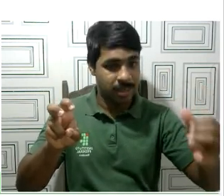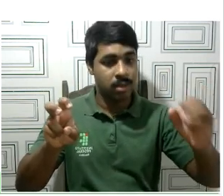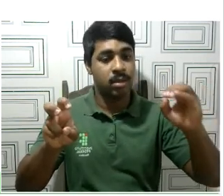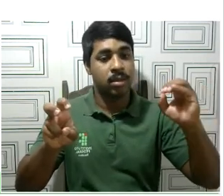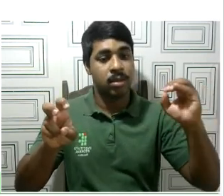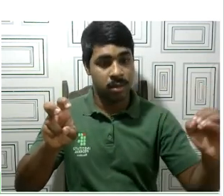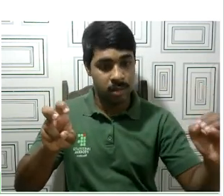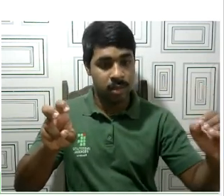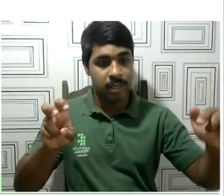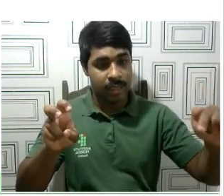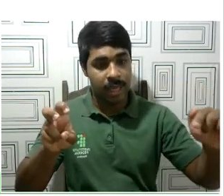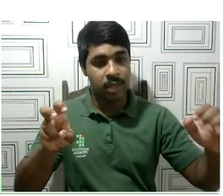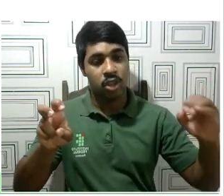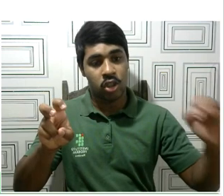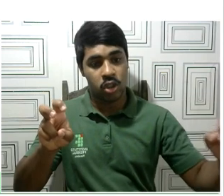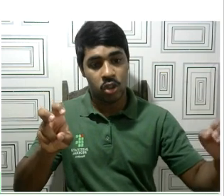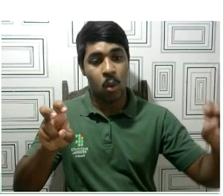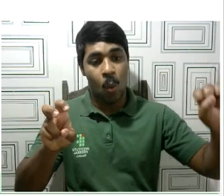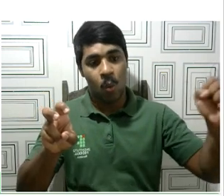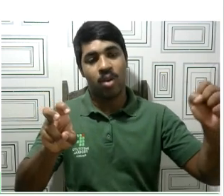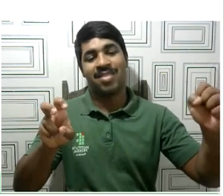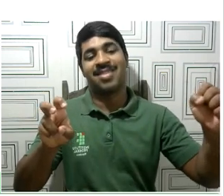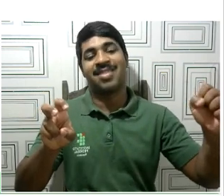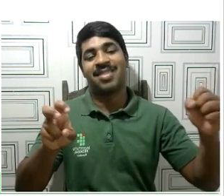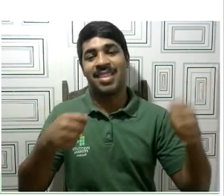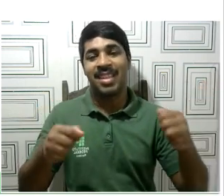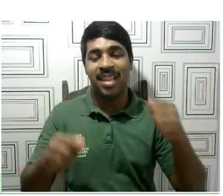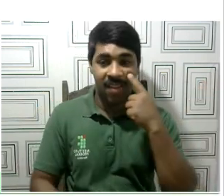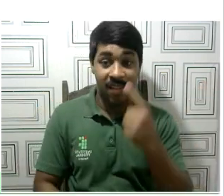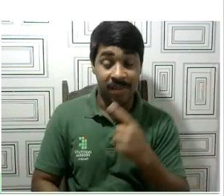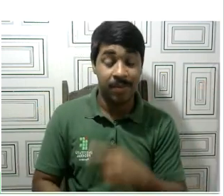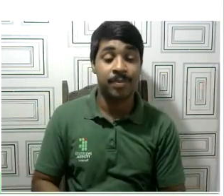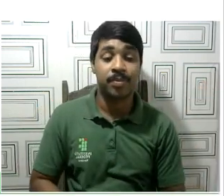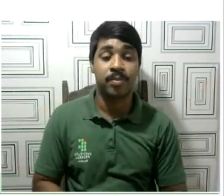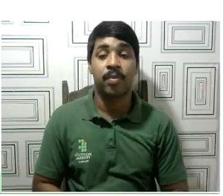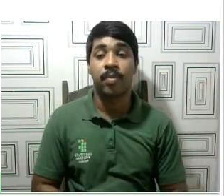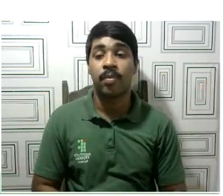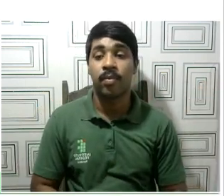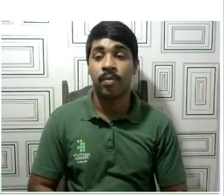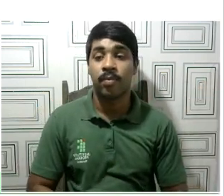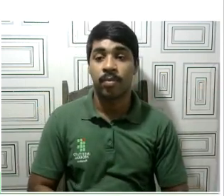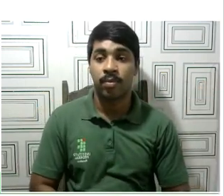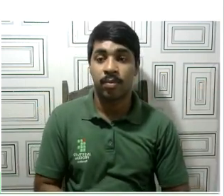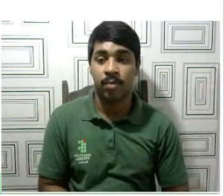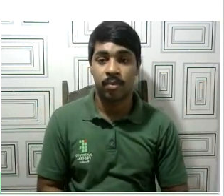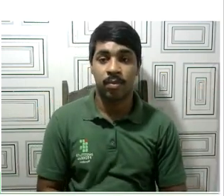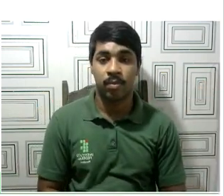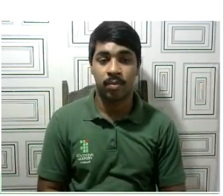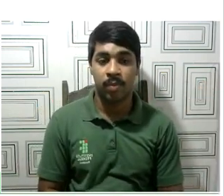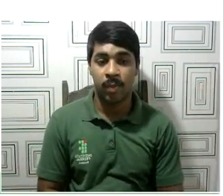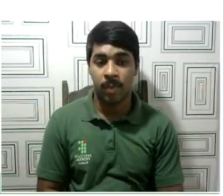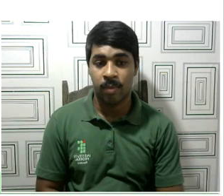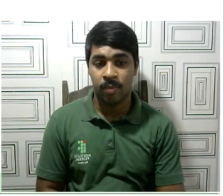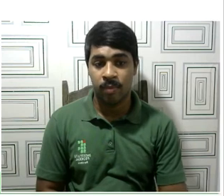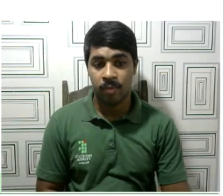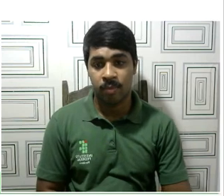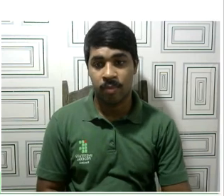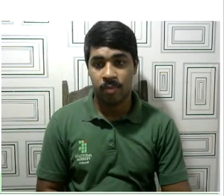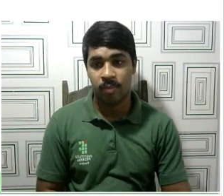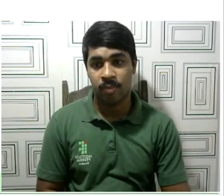vírgula. Então, desses 8, 2 não são 0. Ó. Desses 8, 2 não são 0. Então, quantos são 0?